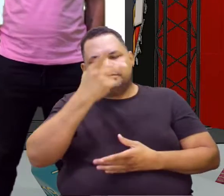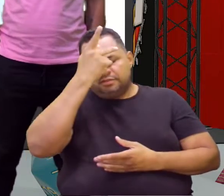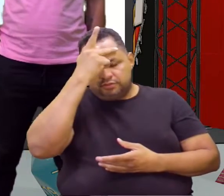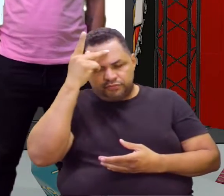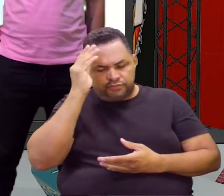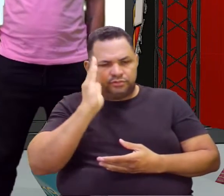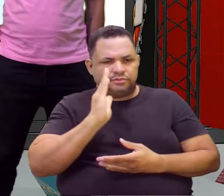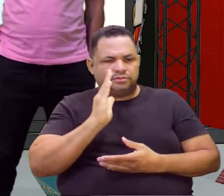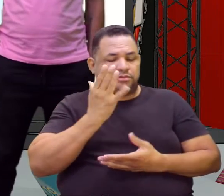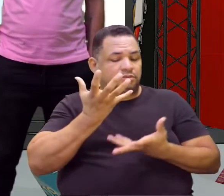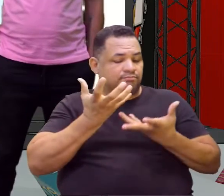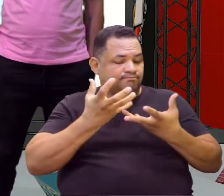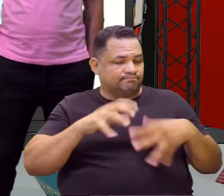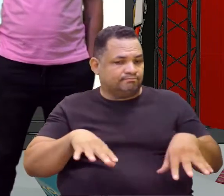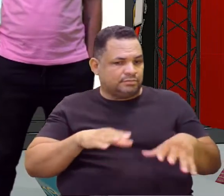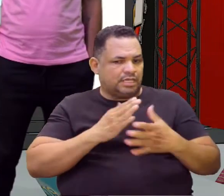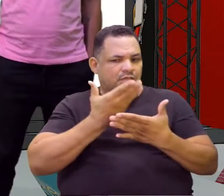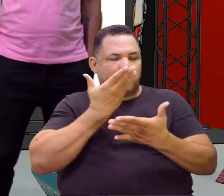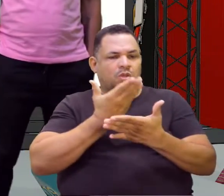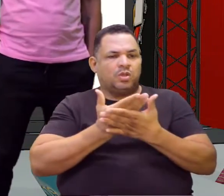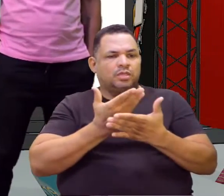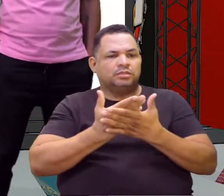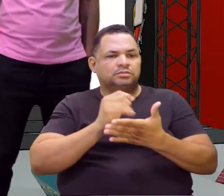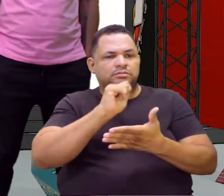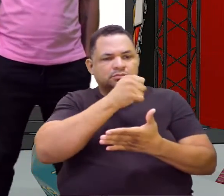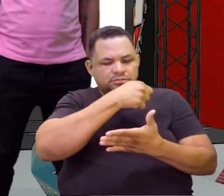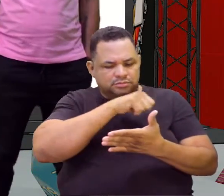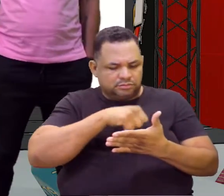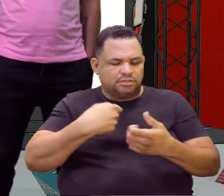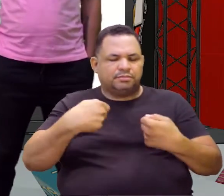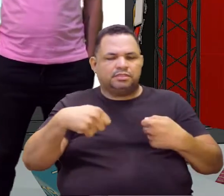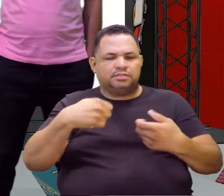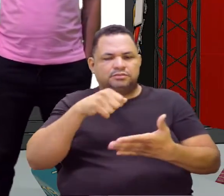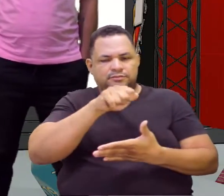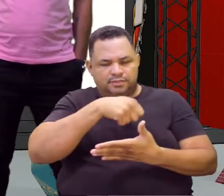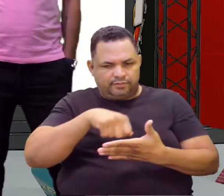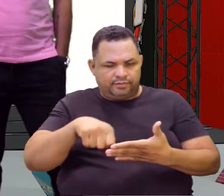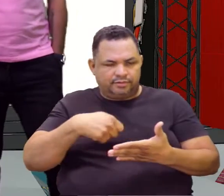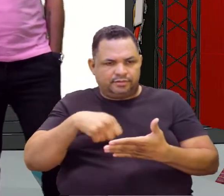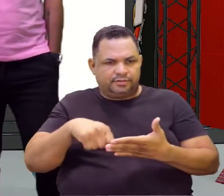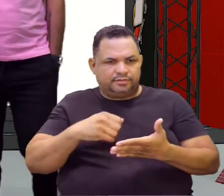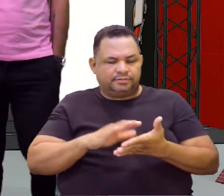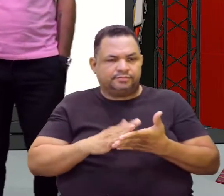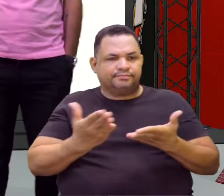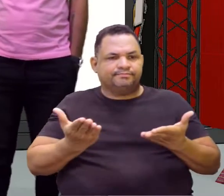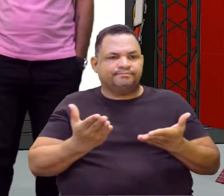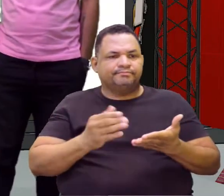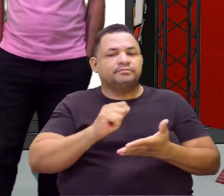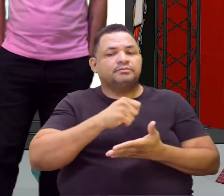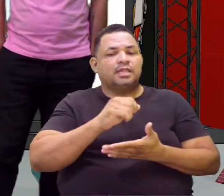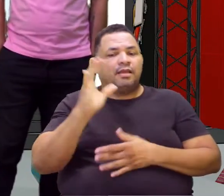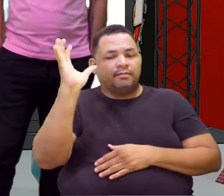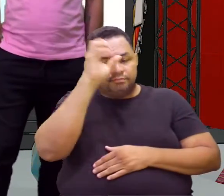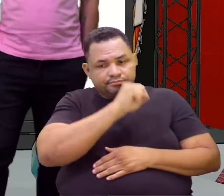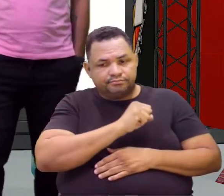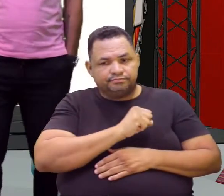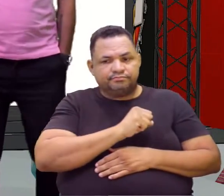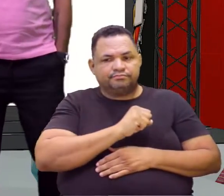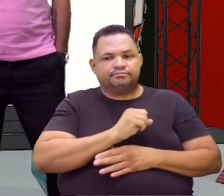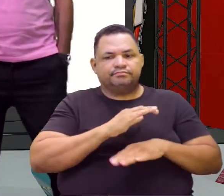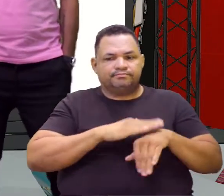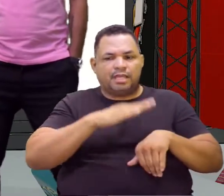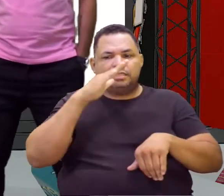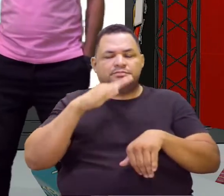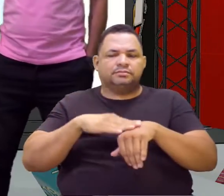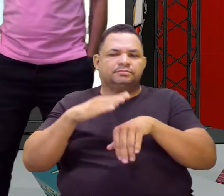bem experiente, ele fala, eu não aceito dizer que estudou sem lápis e papel. Né? Então, para ele, é escrevendo que a gente